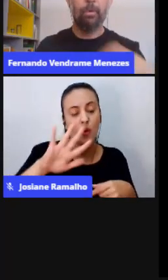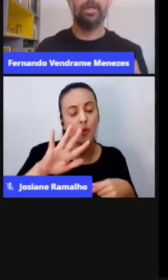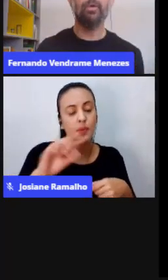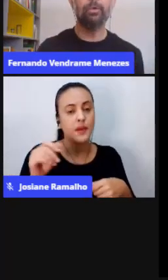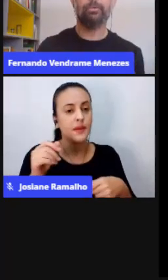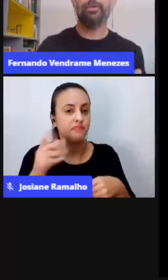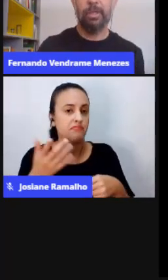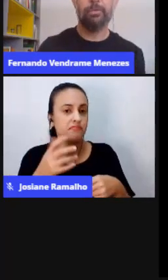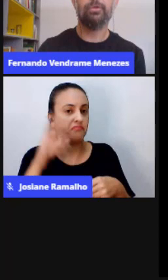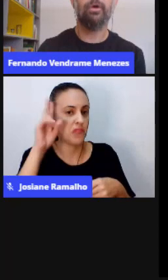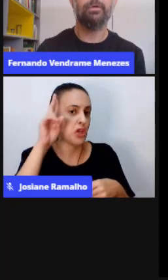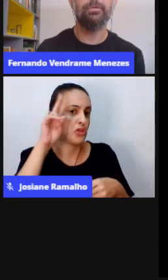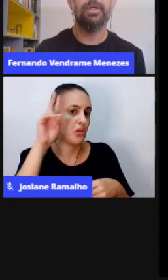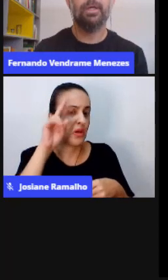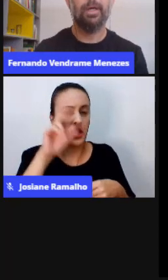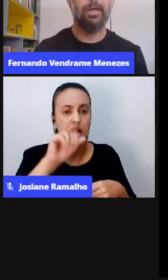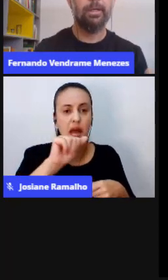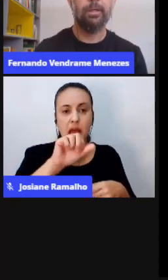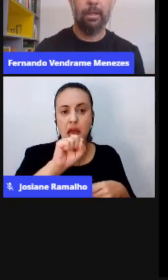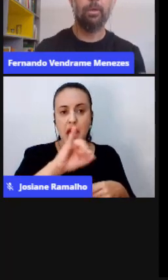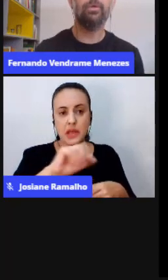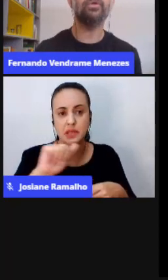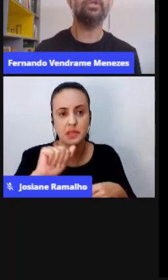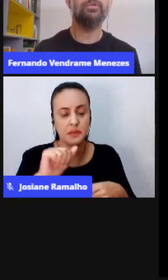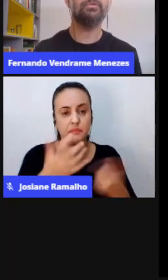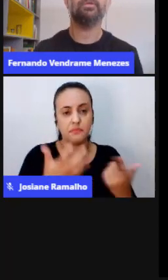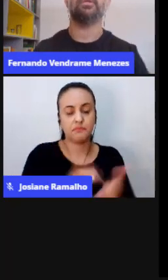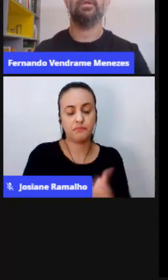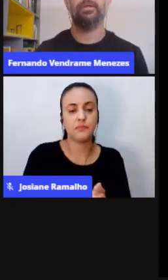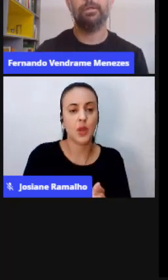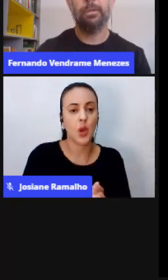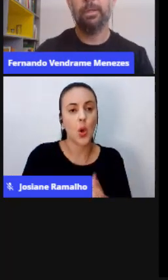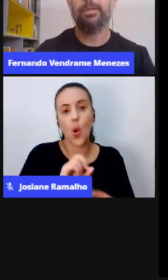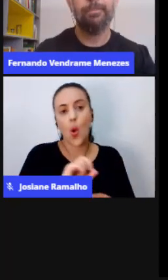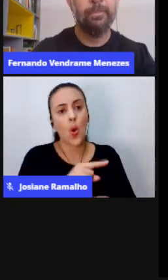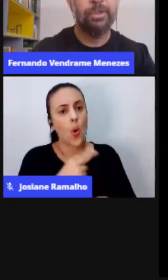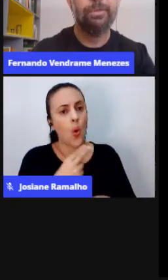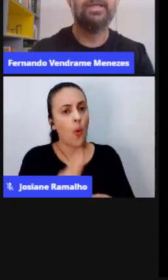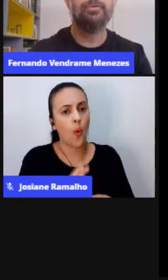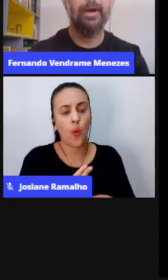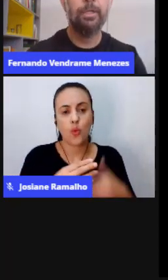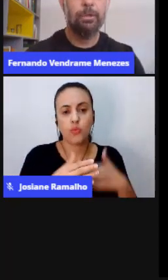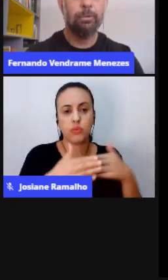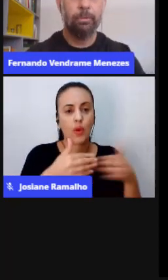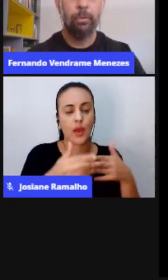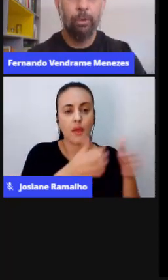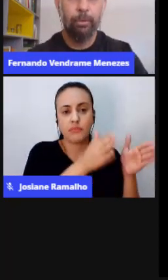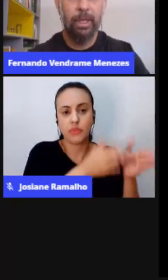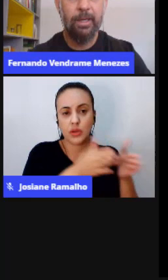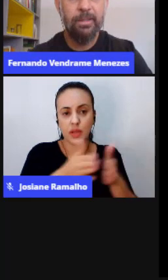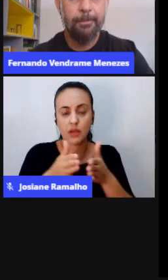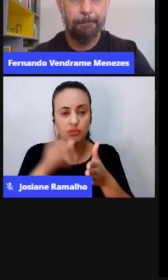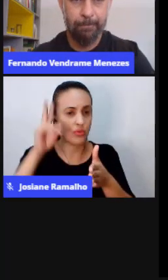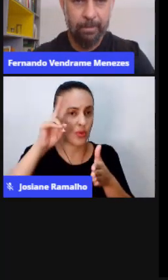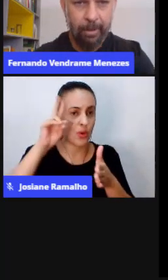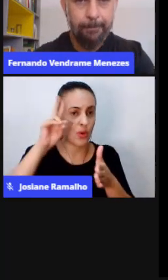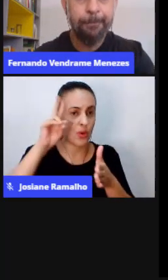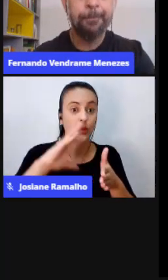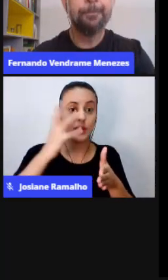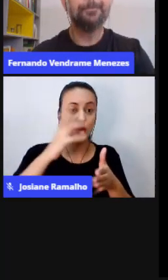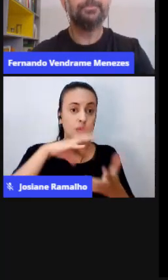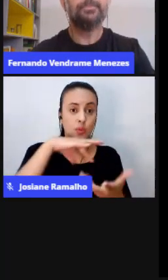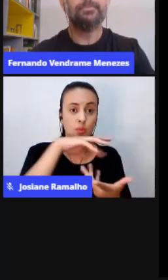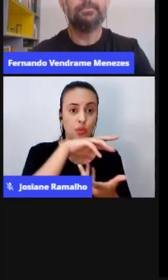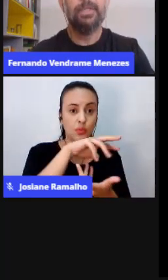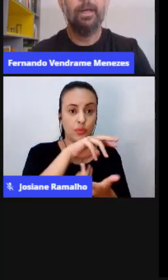Ou qualquer outro processo histórico que tenha ocorrido em diferentes partes do globo terrestre, tá bem?